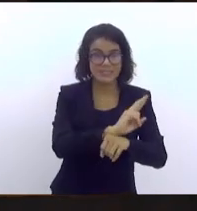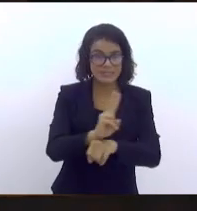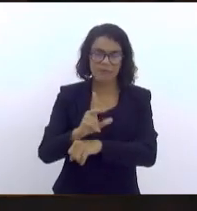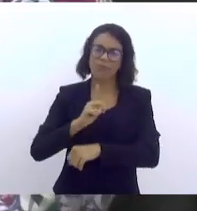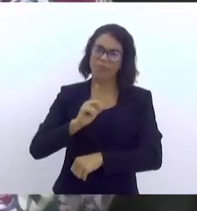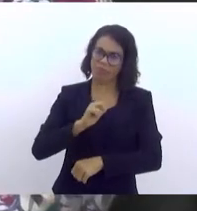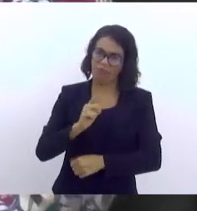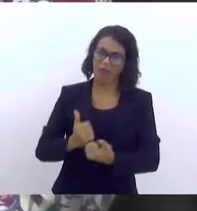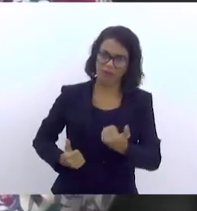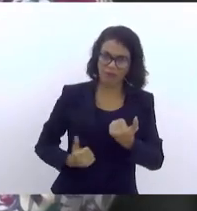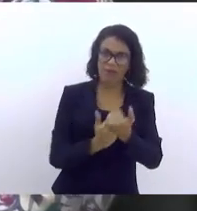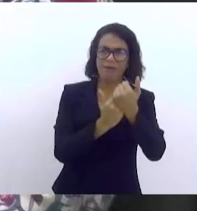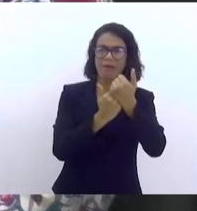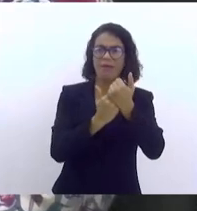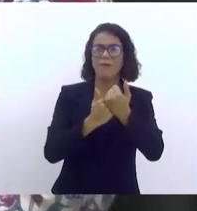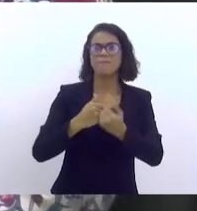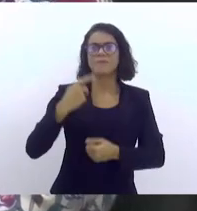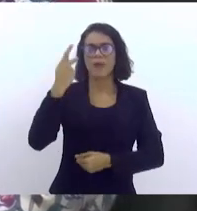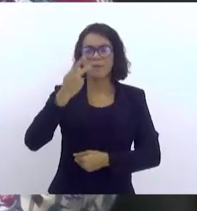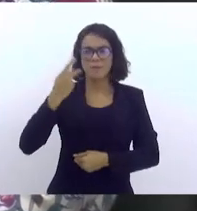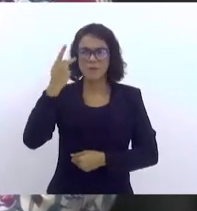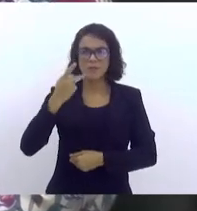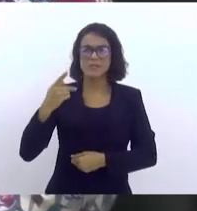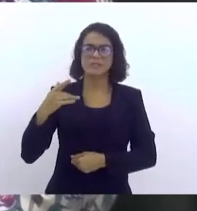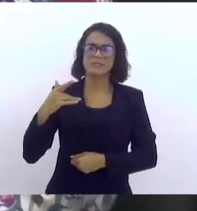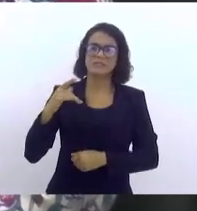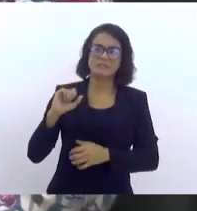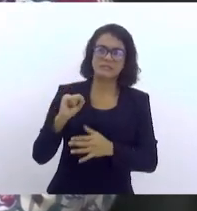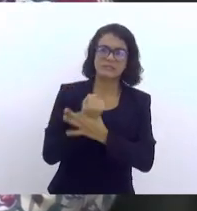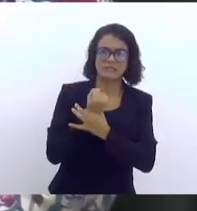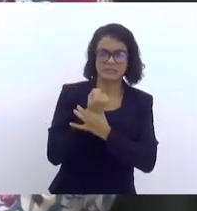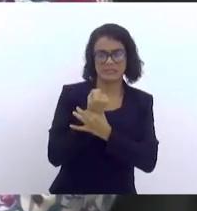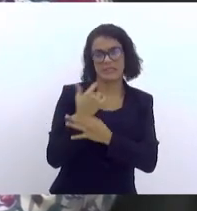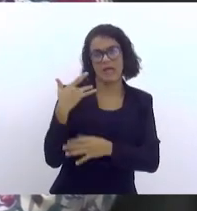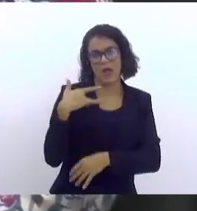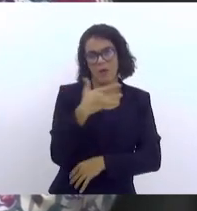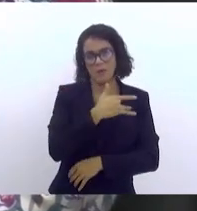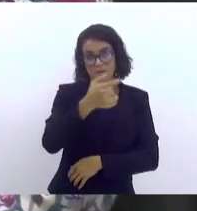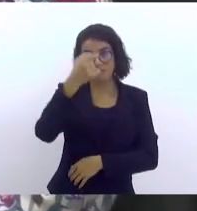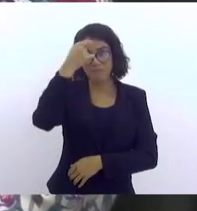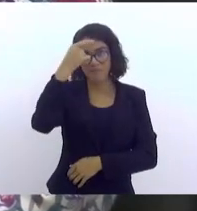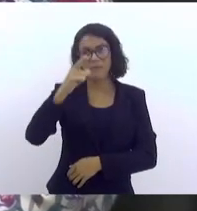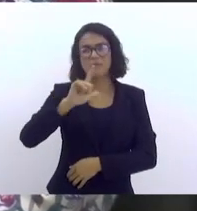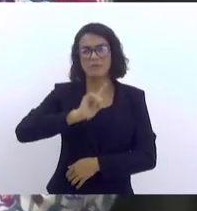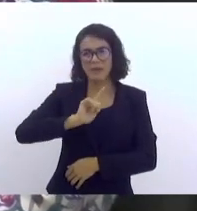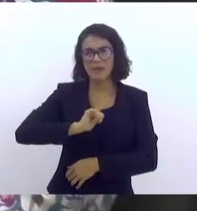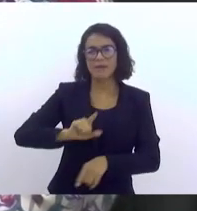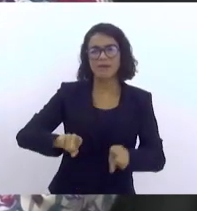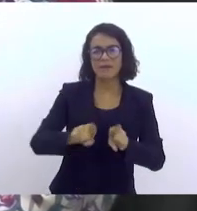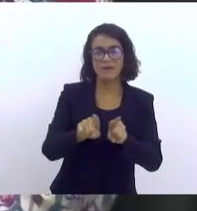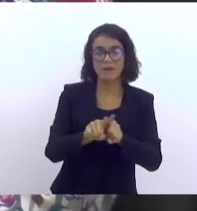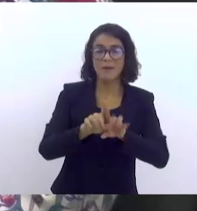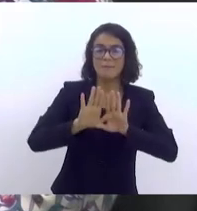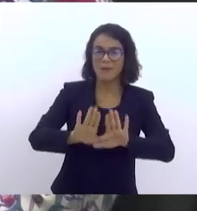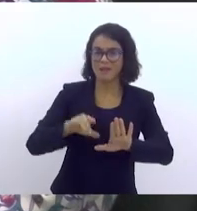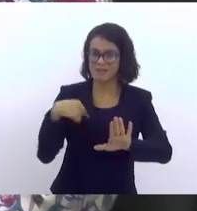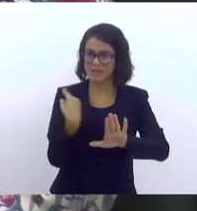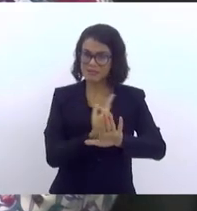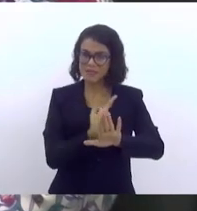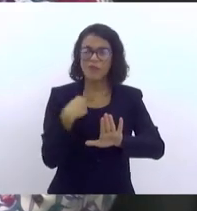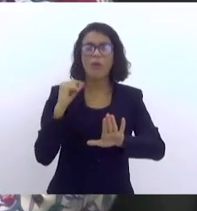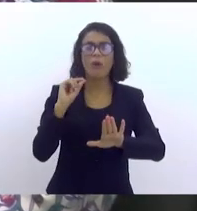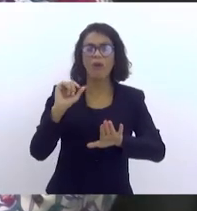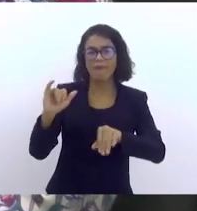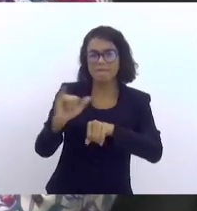a política de saúde mental tem uma contribuição Mas a gente não pode de forma nenhuma procurar